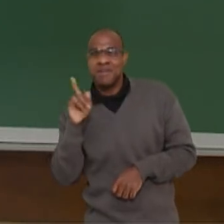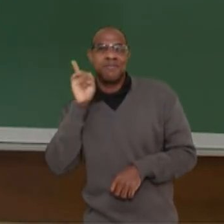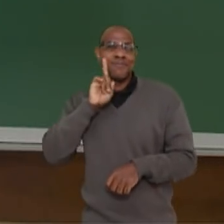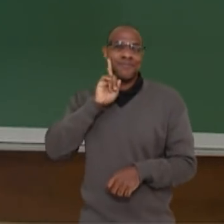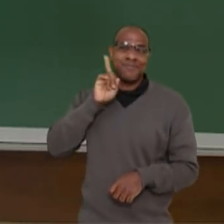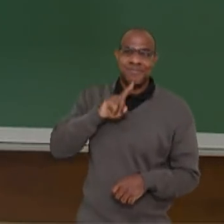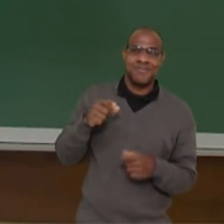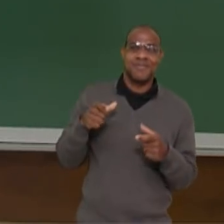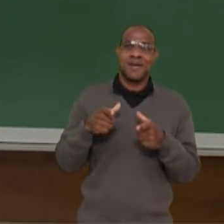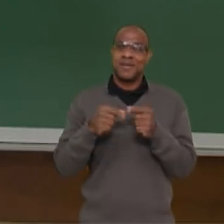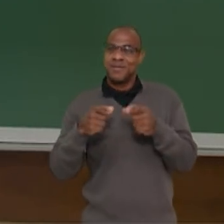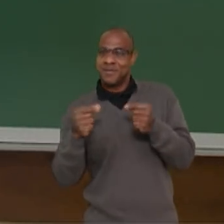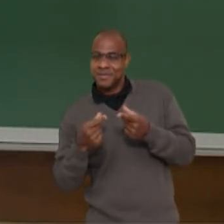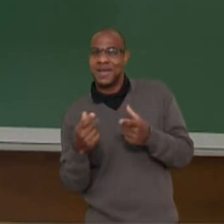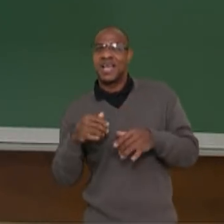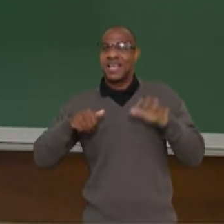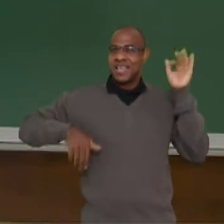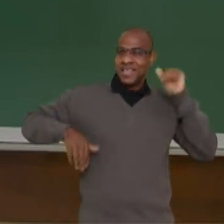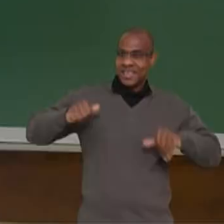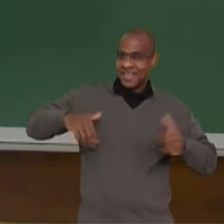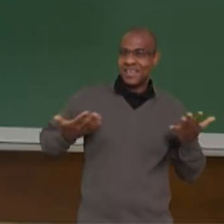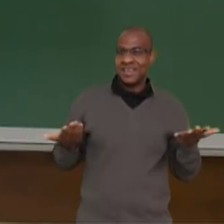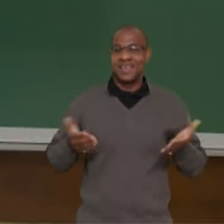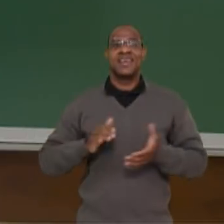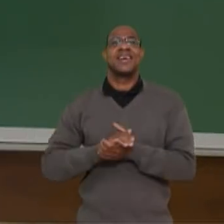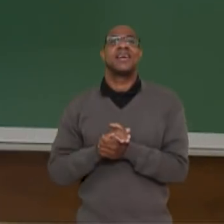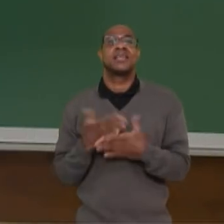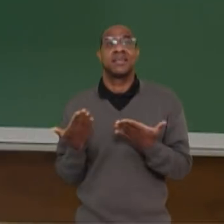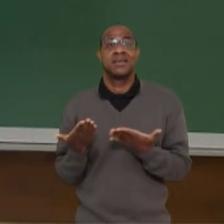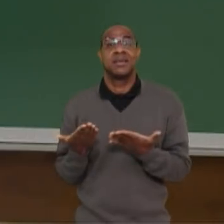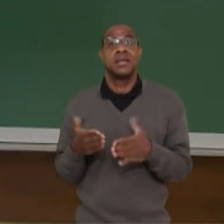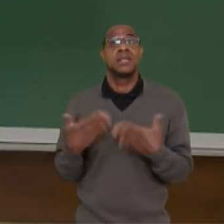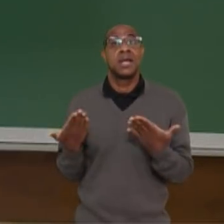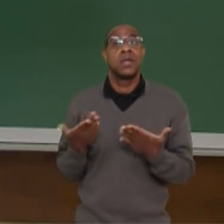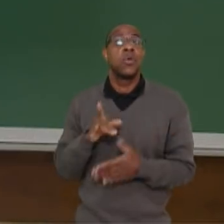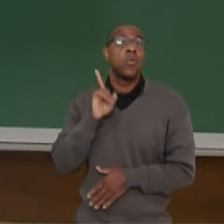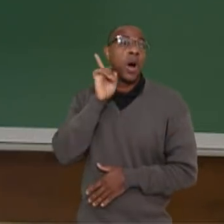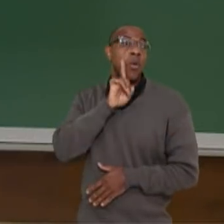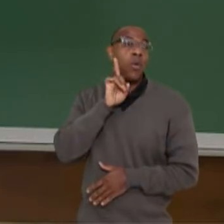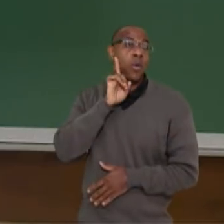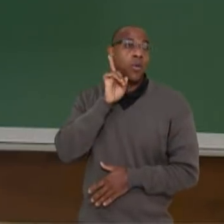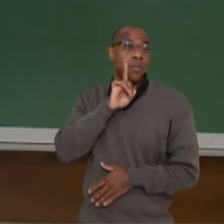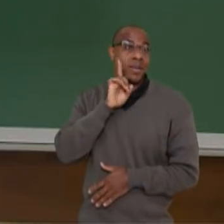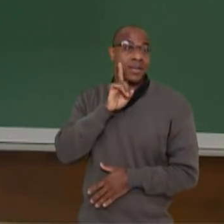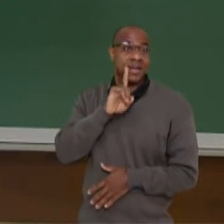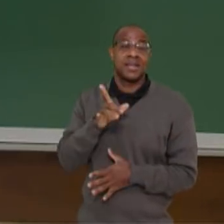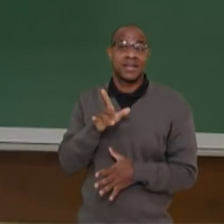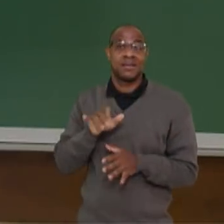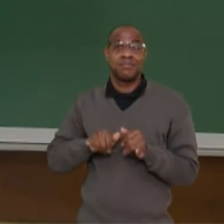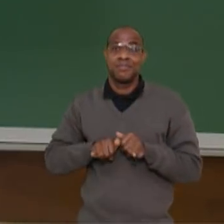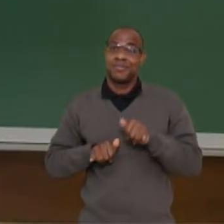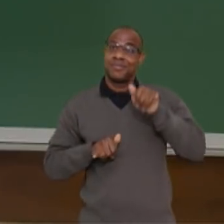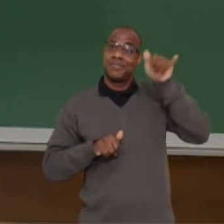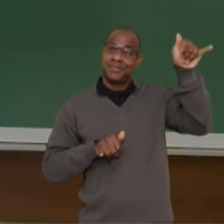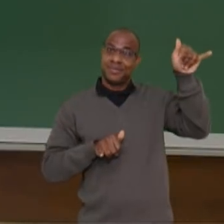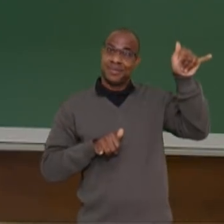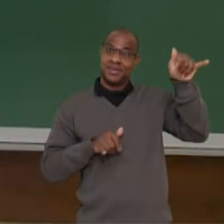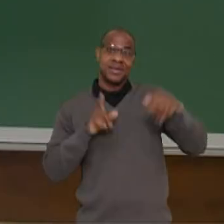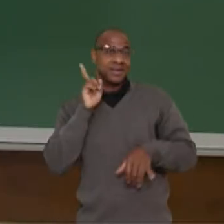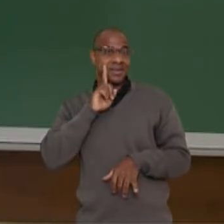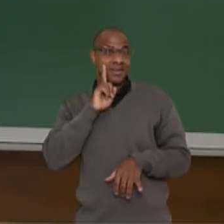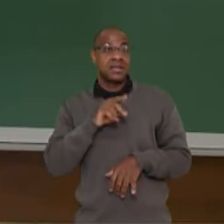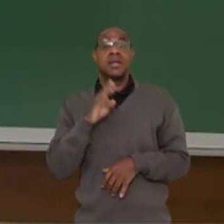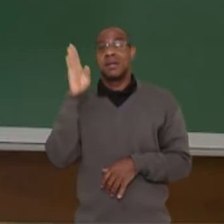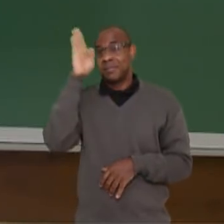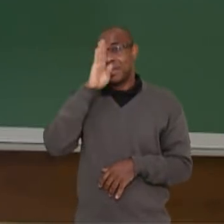americano, tem espanhol e tem japonês. No caso, o americano se supõe que ele seja dos Estados Unidos, tá? Que o brasileiro